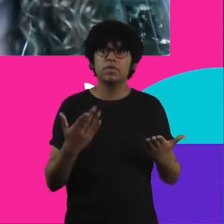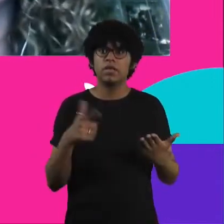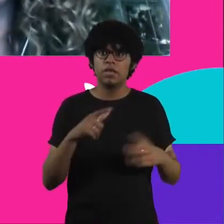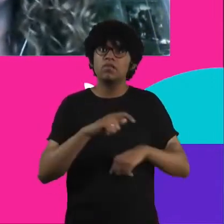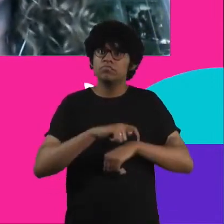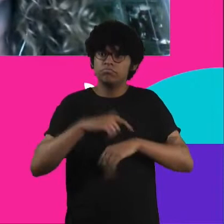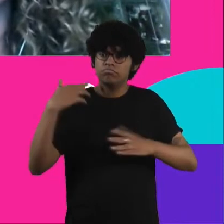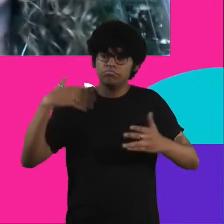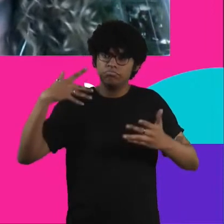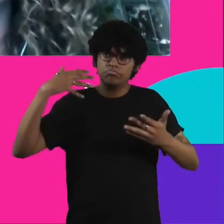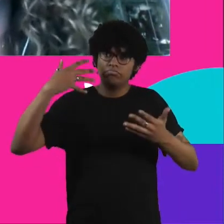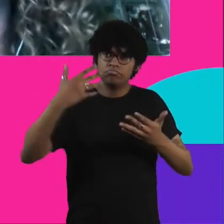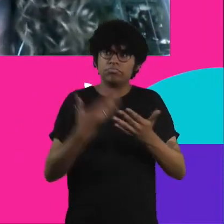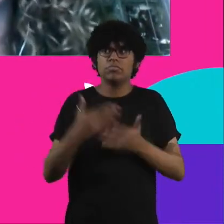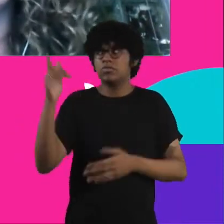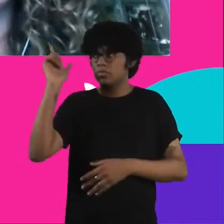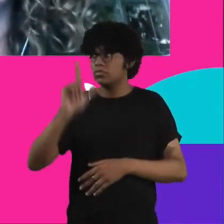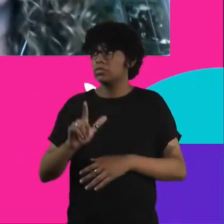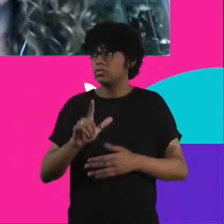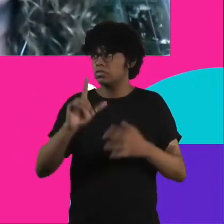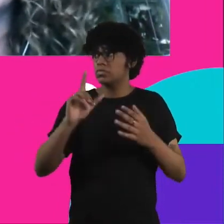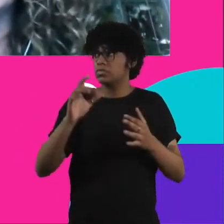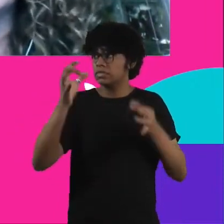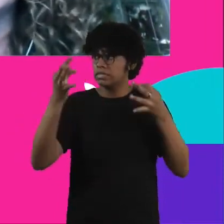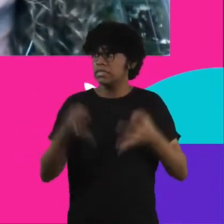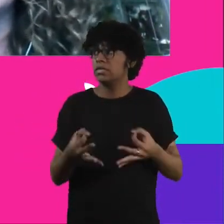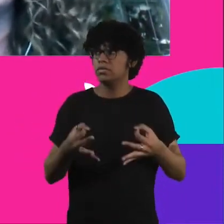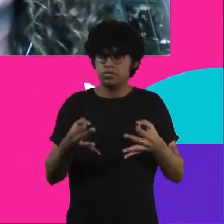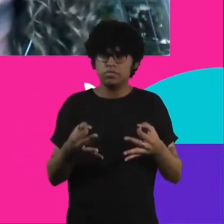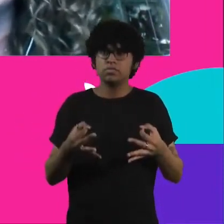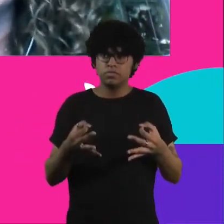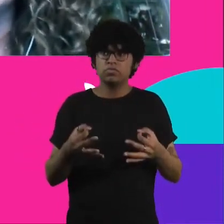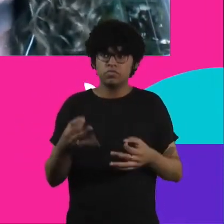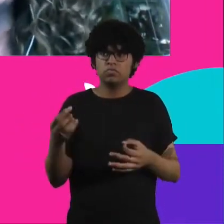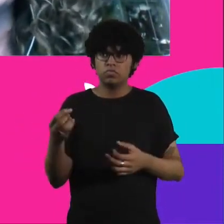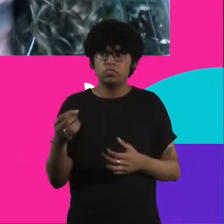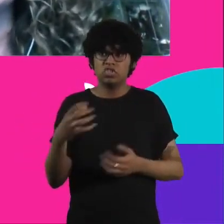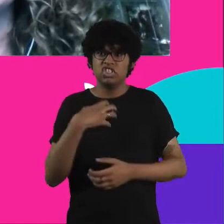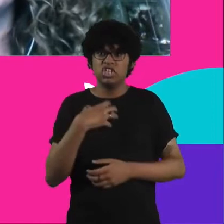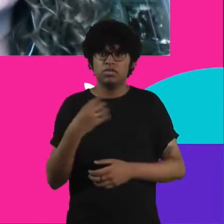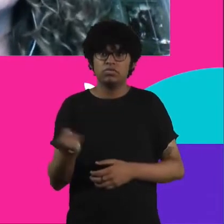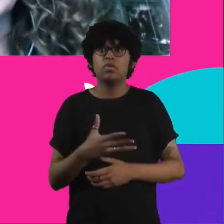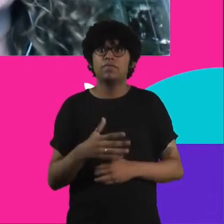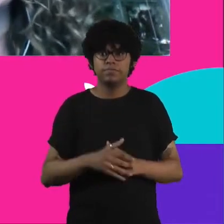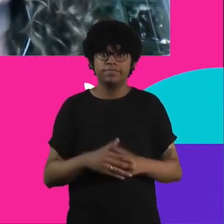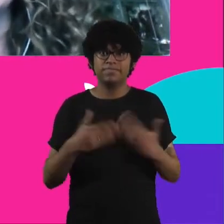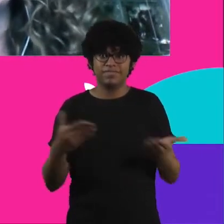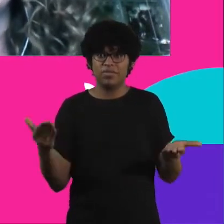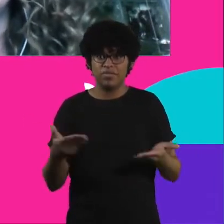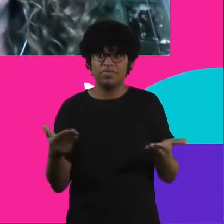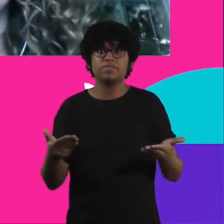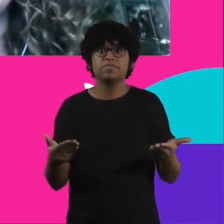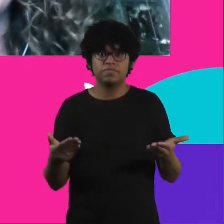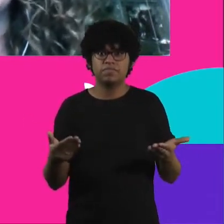alguns anos, para a gente conseguir definir as diretrizes desse novo jogo. Então, hoje, né, a gente já